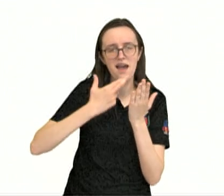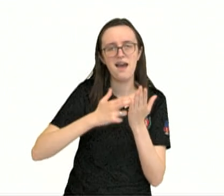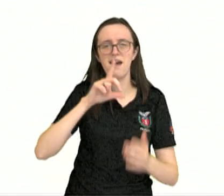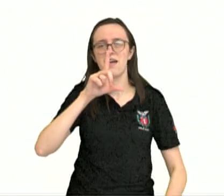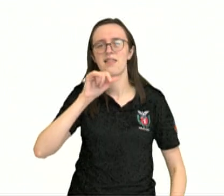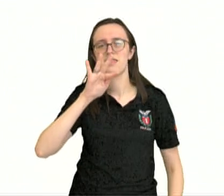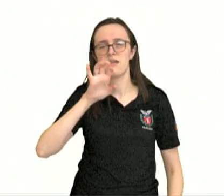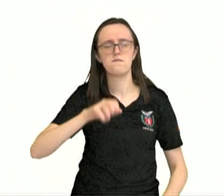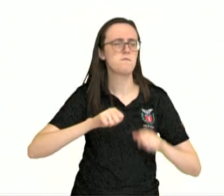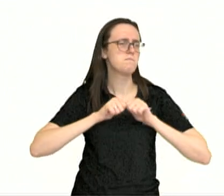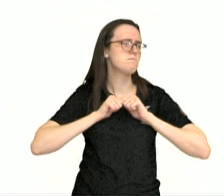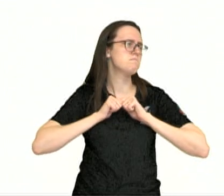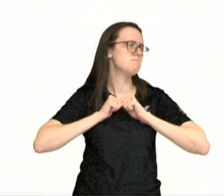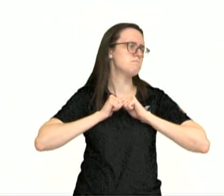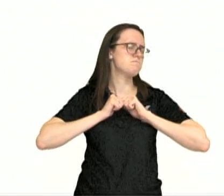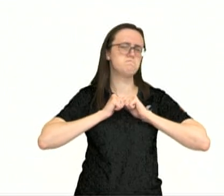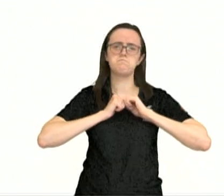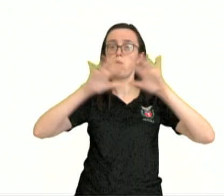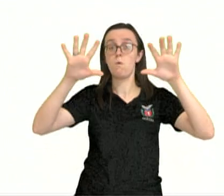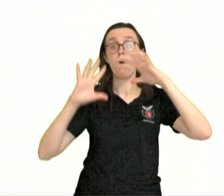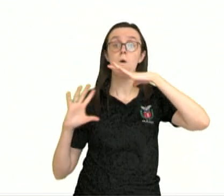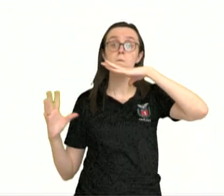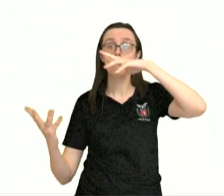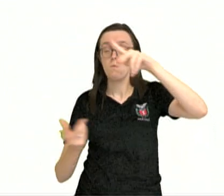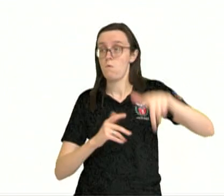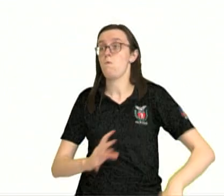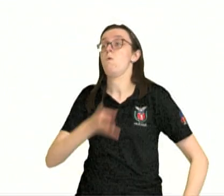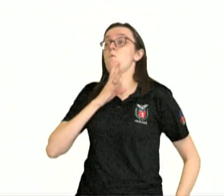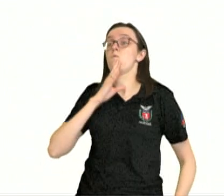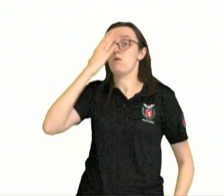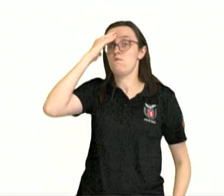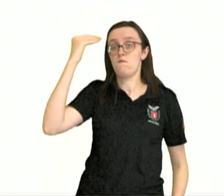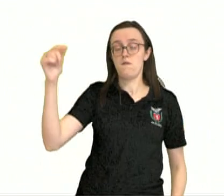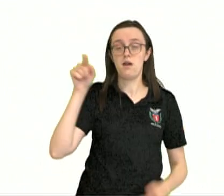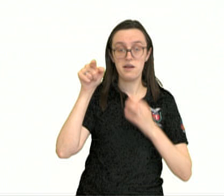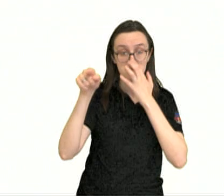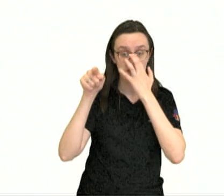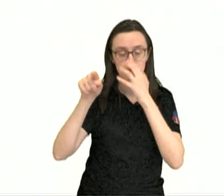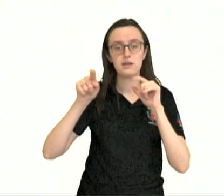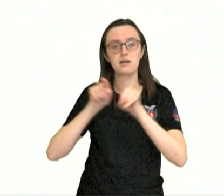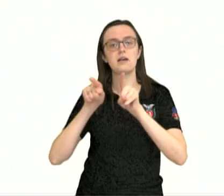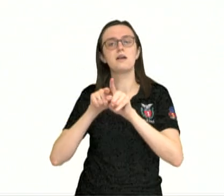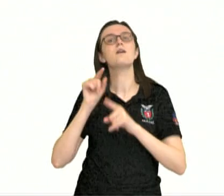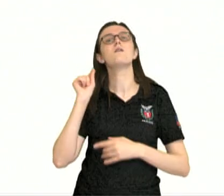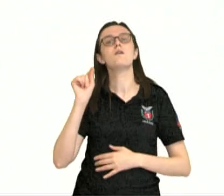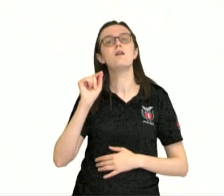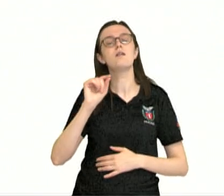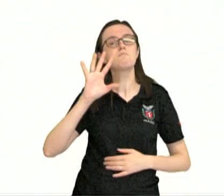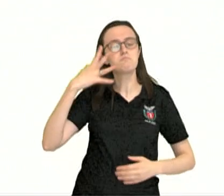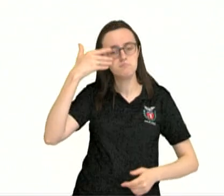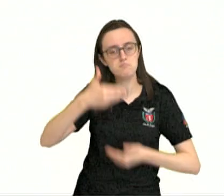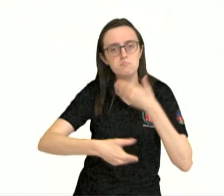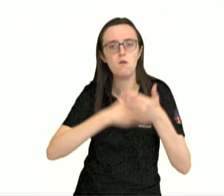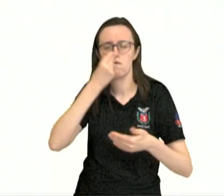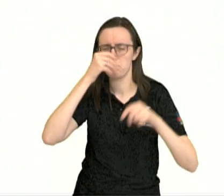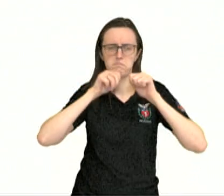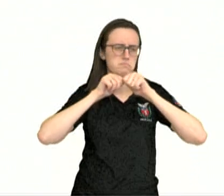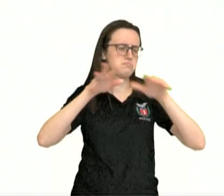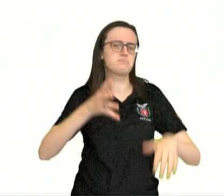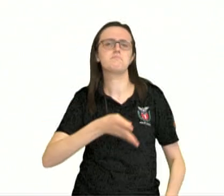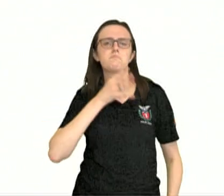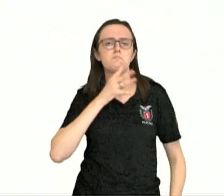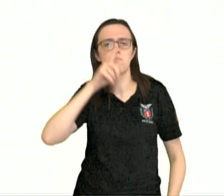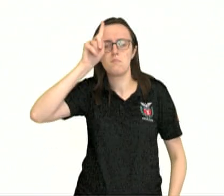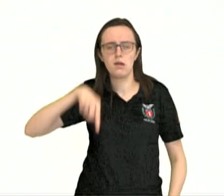essa foto viajou o mundo e fica se tornou uma foto consagrada